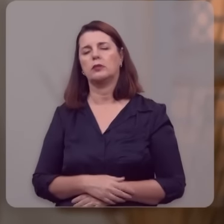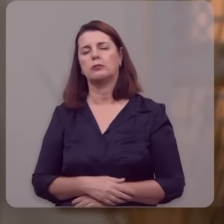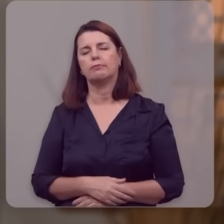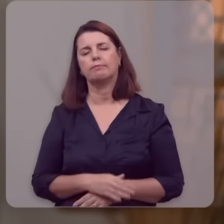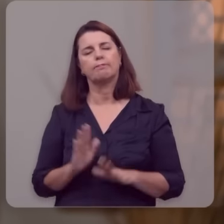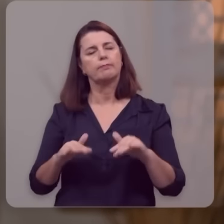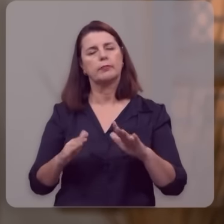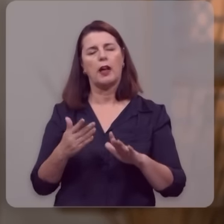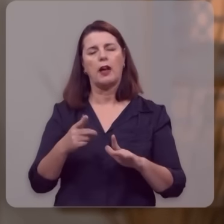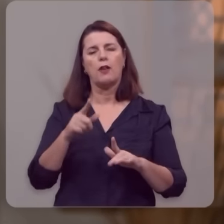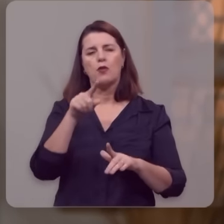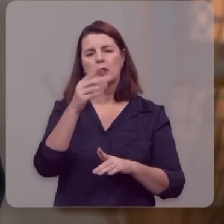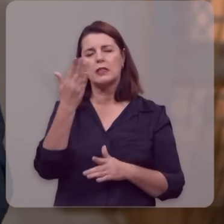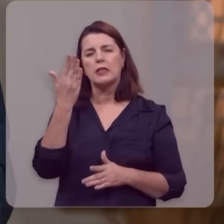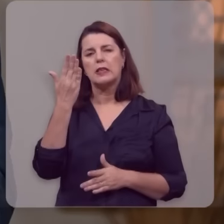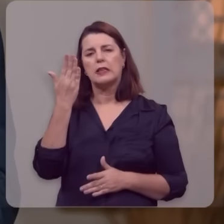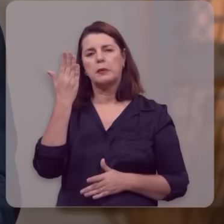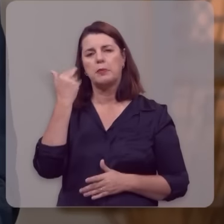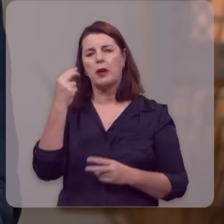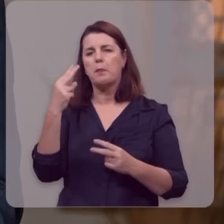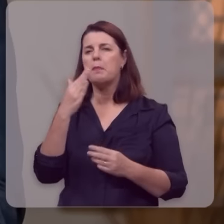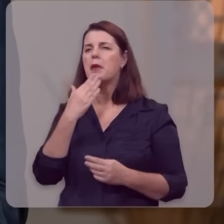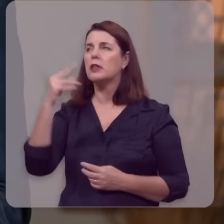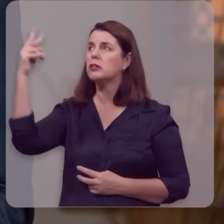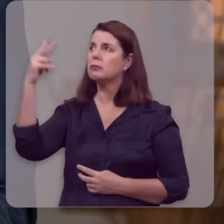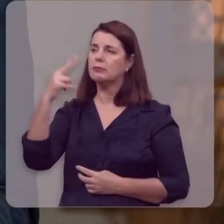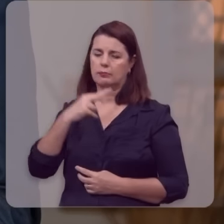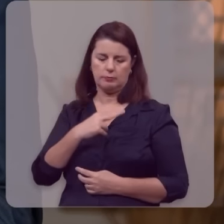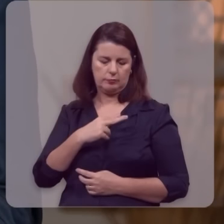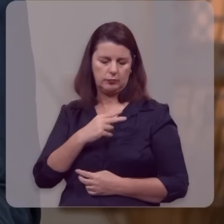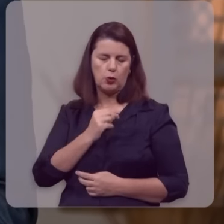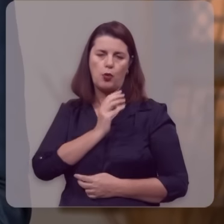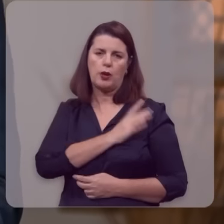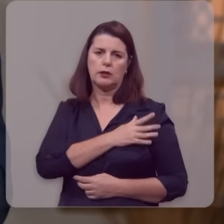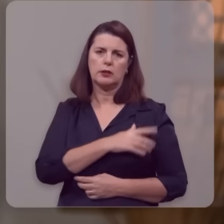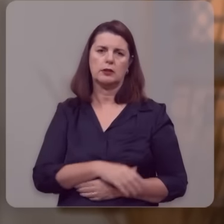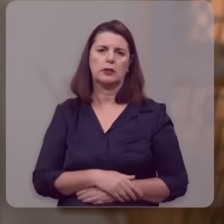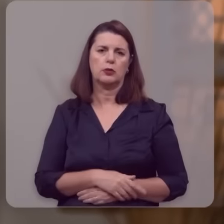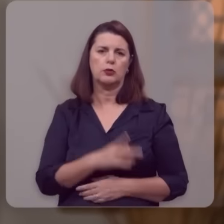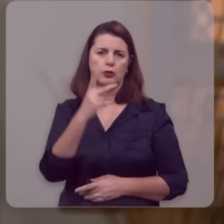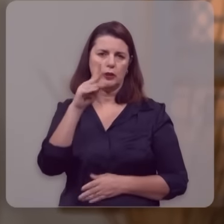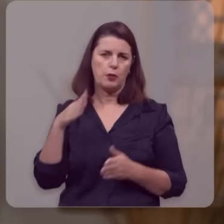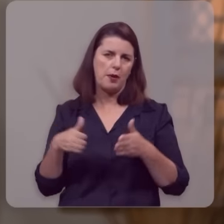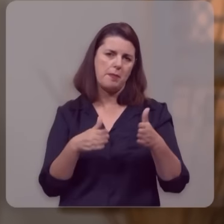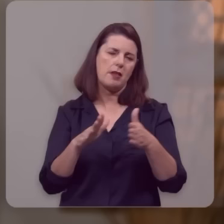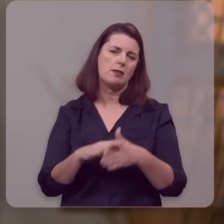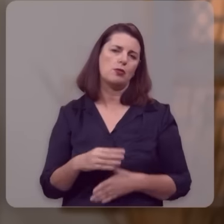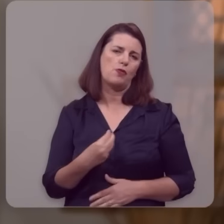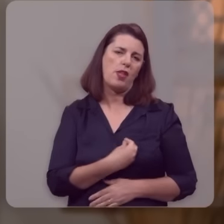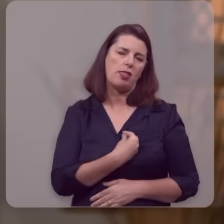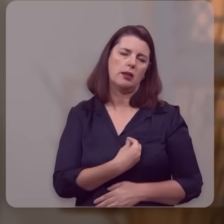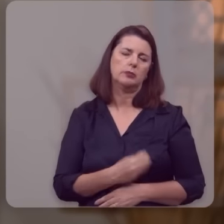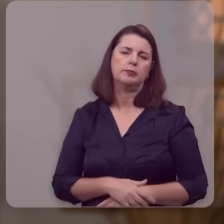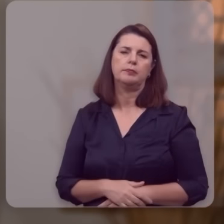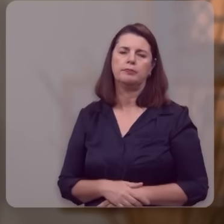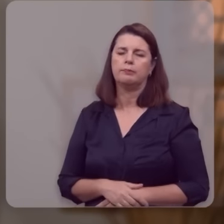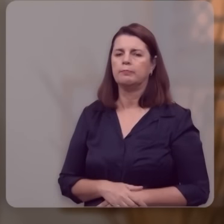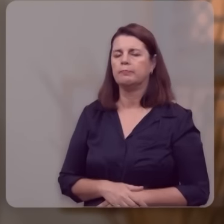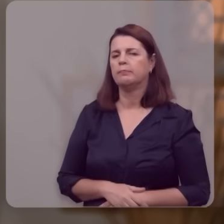sabe agora mesmo você peça para Deus vir sondar o seu coração Sondar os seus caminhos